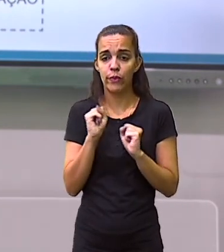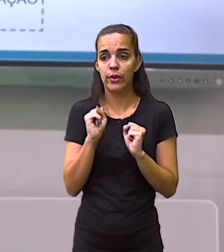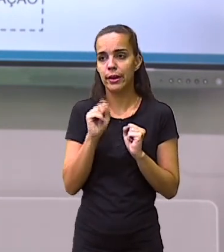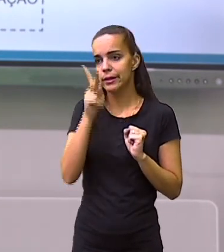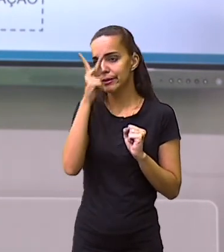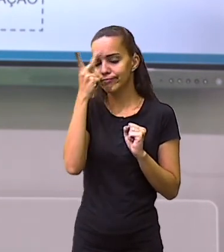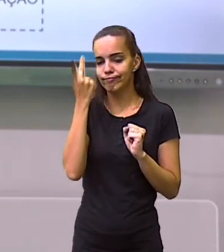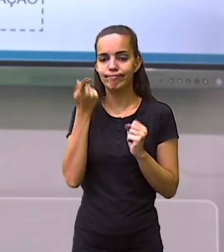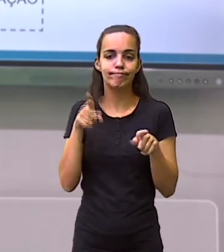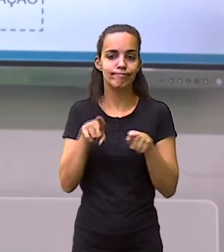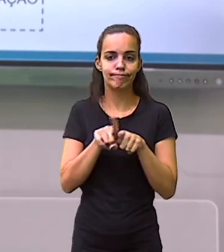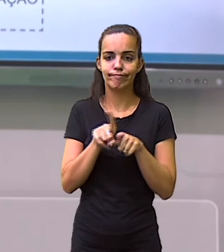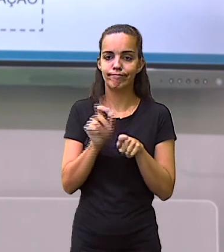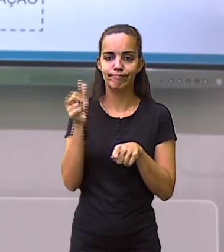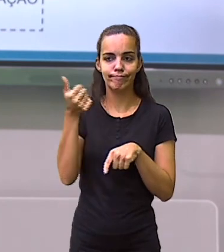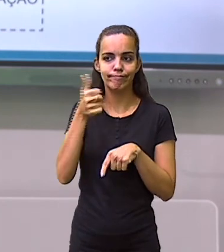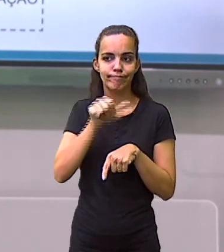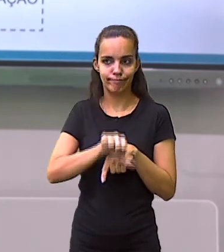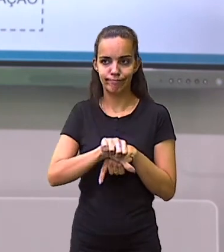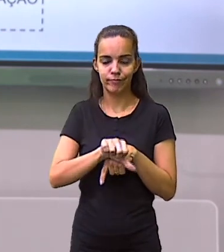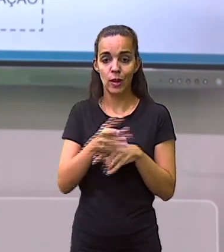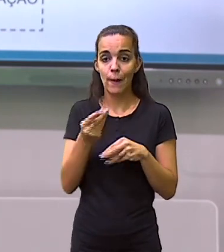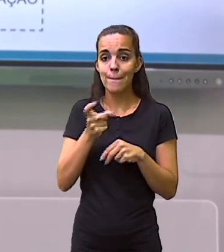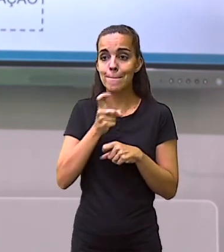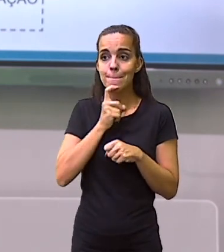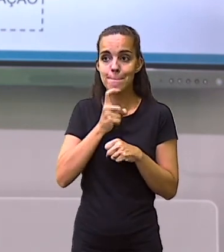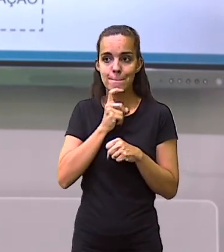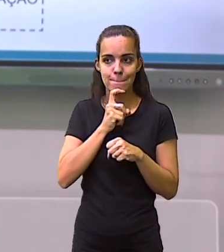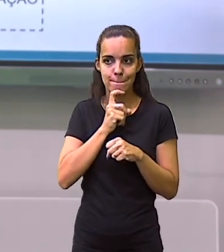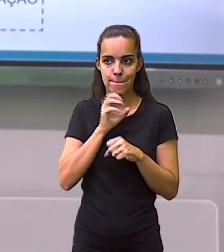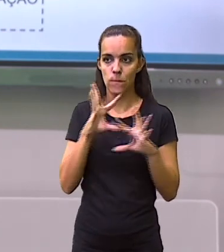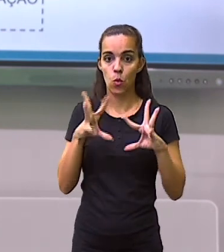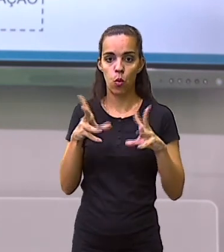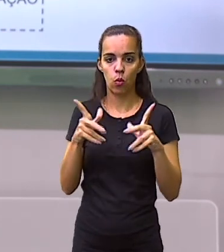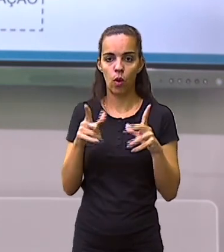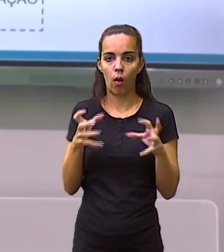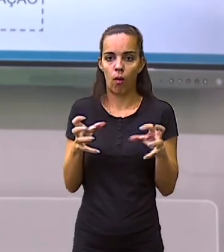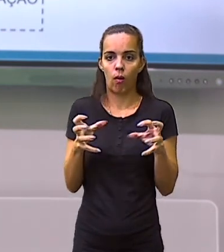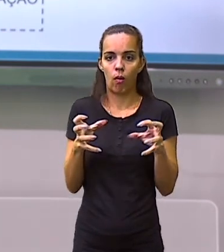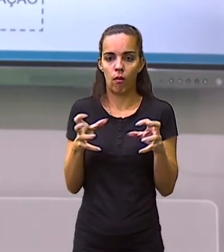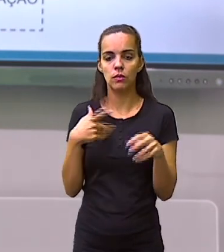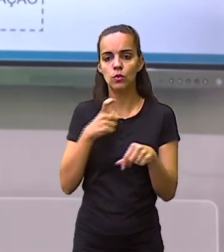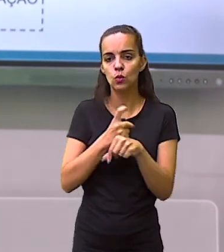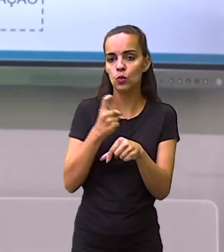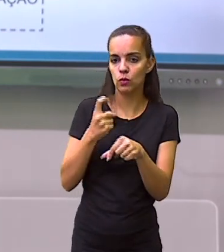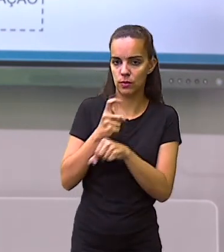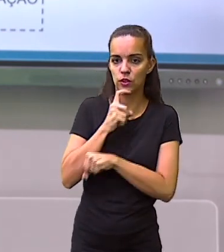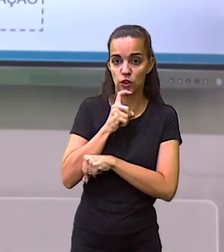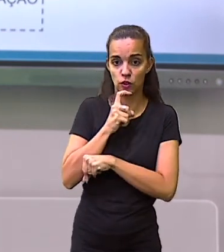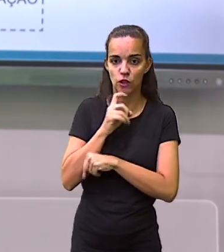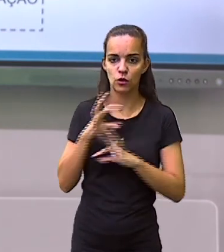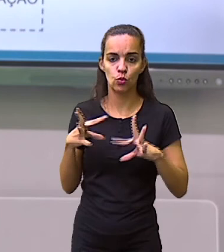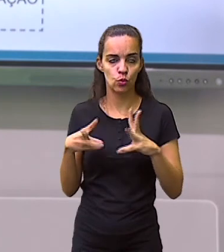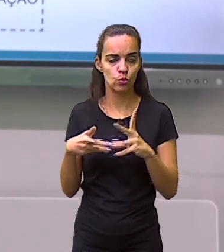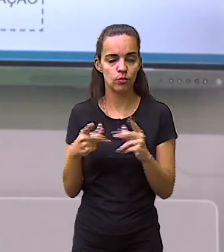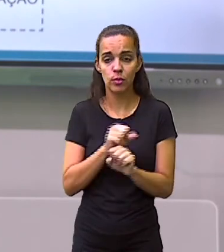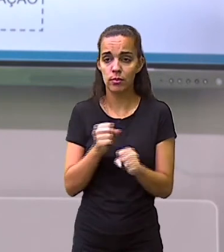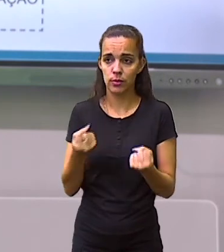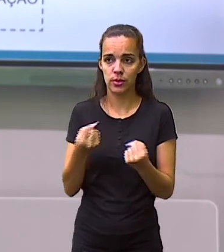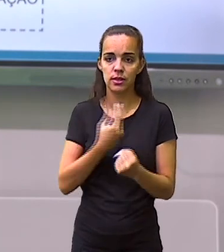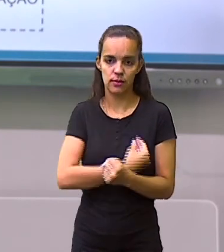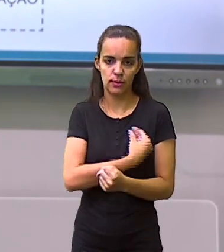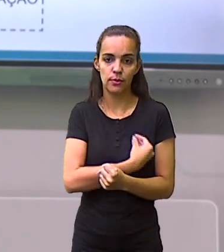fria que as temperaturas congelariam quase tudo, sendo também impossível de